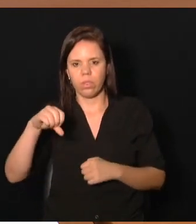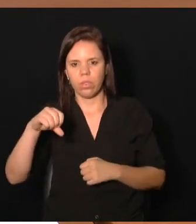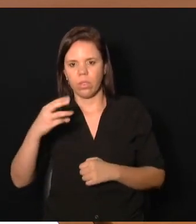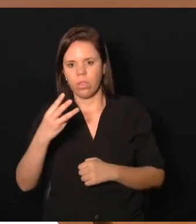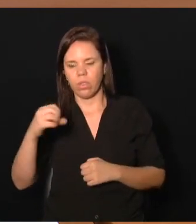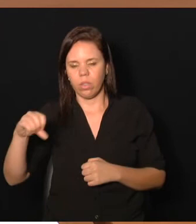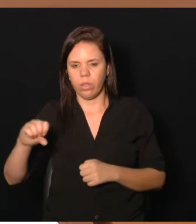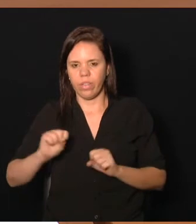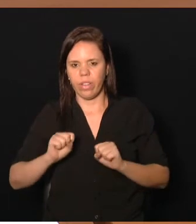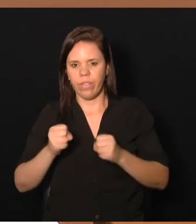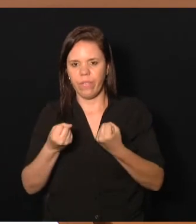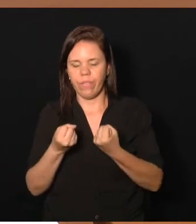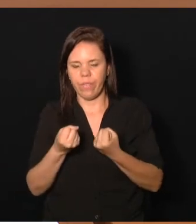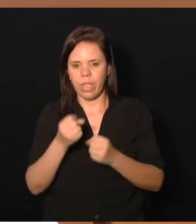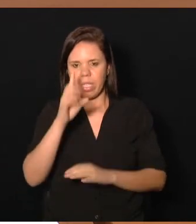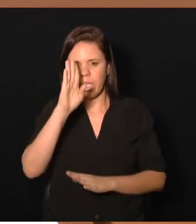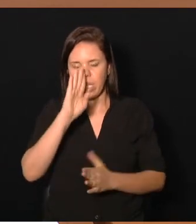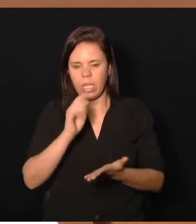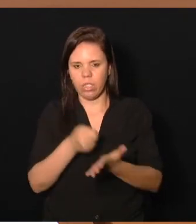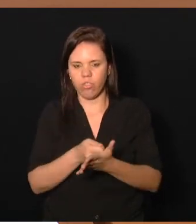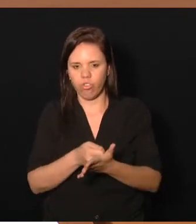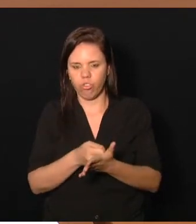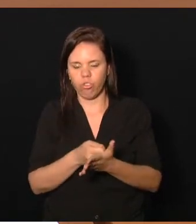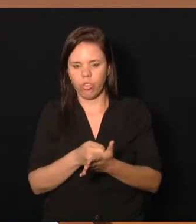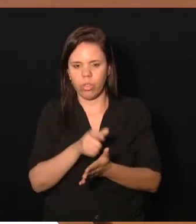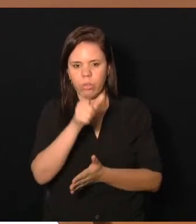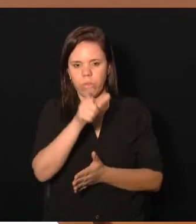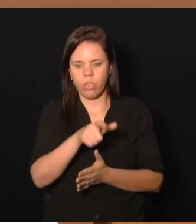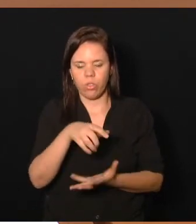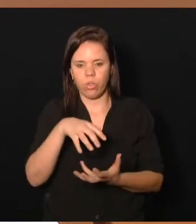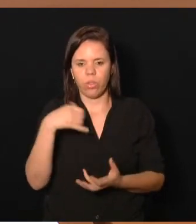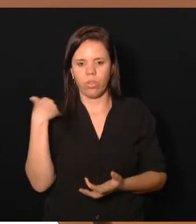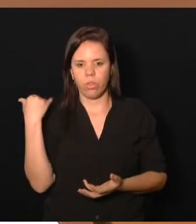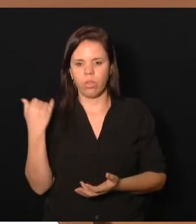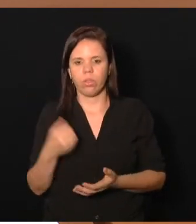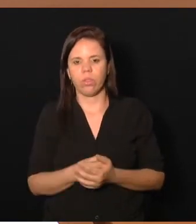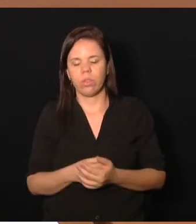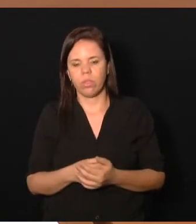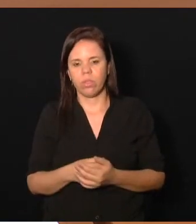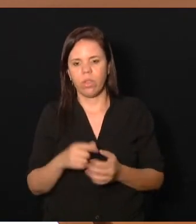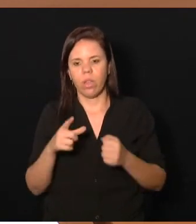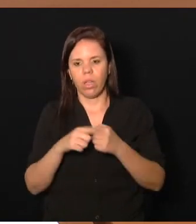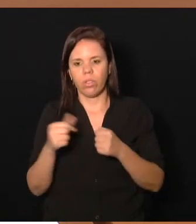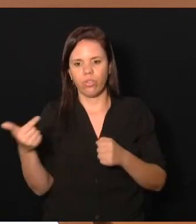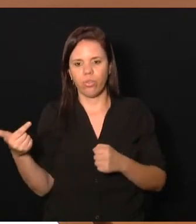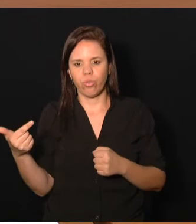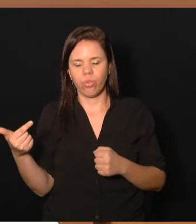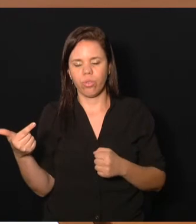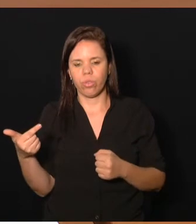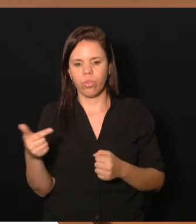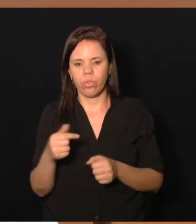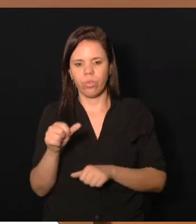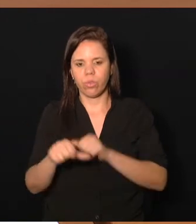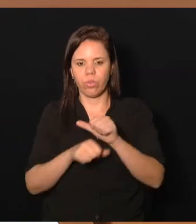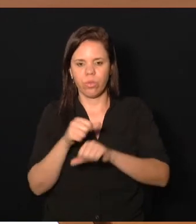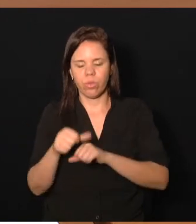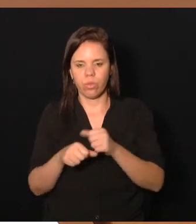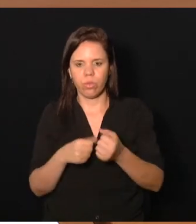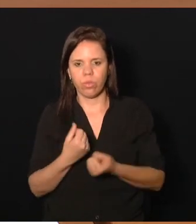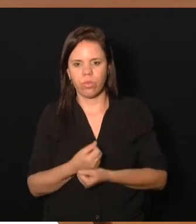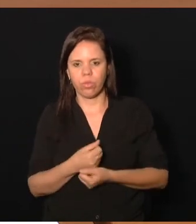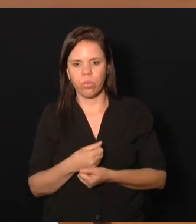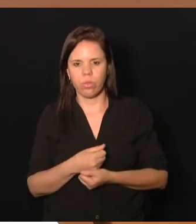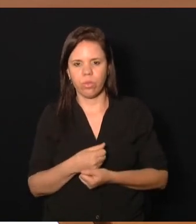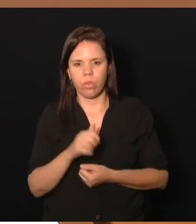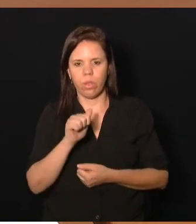e garantia da pessoa idosa. Artigo 2. Ficam alterados o caput e as alíneas